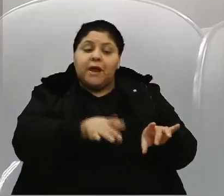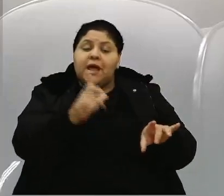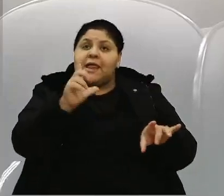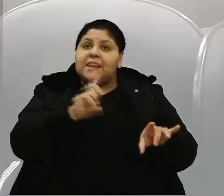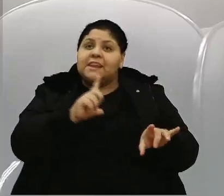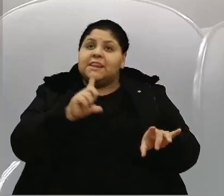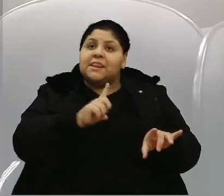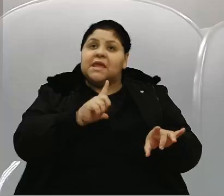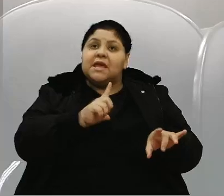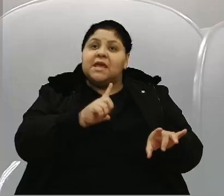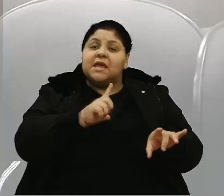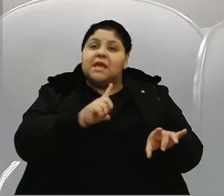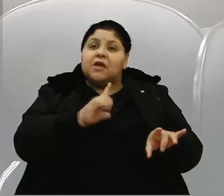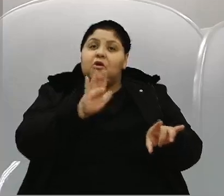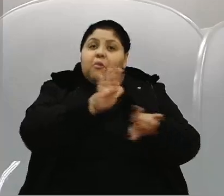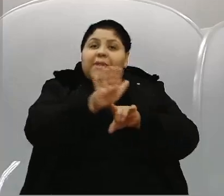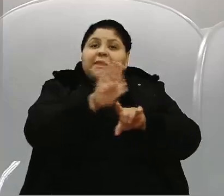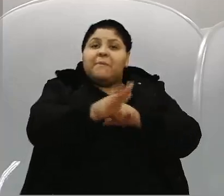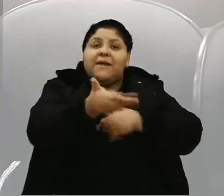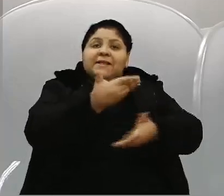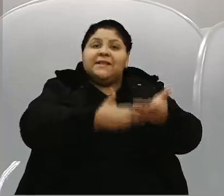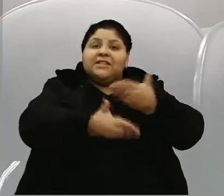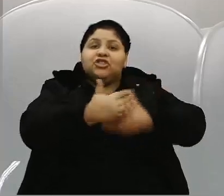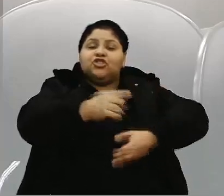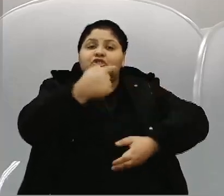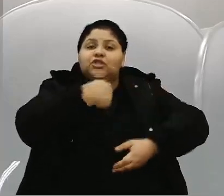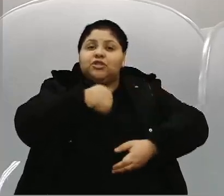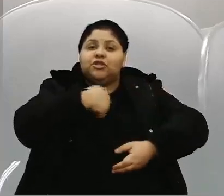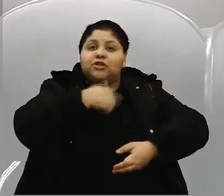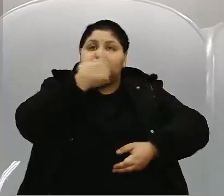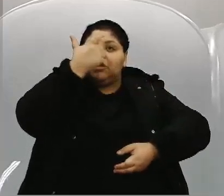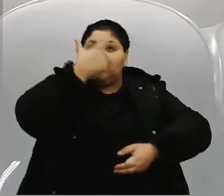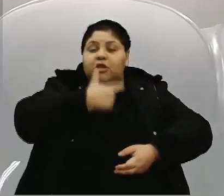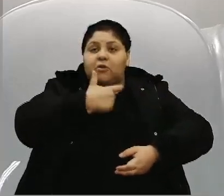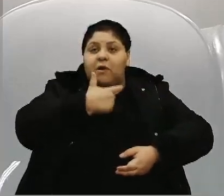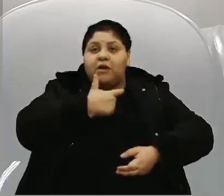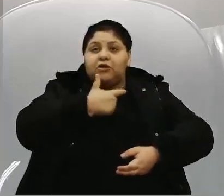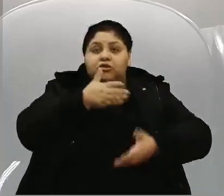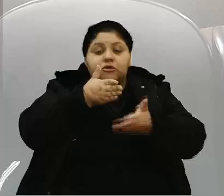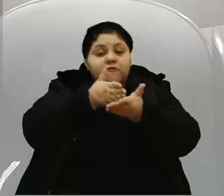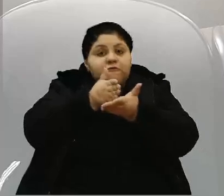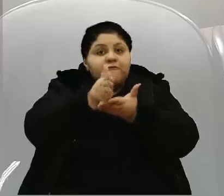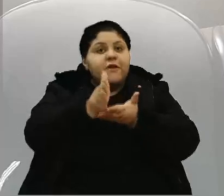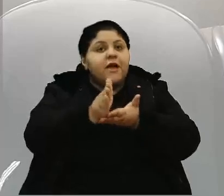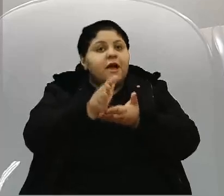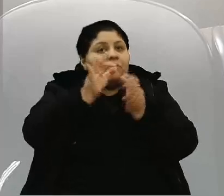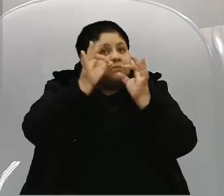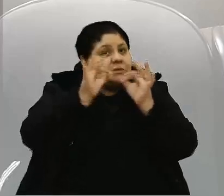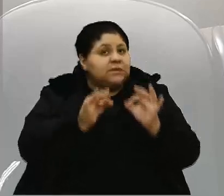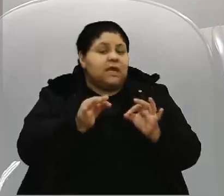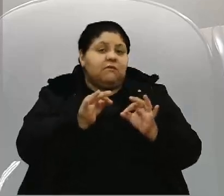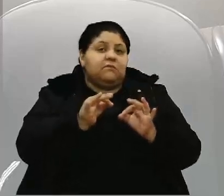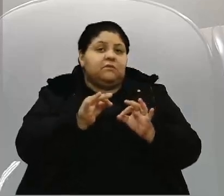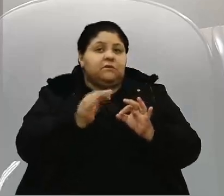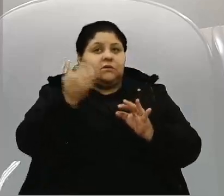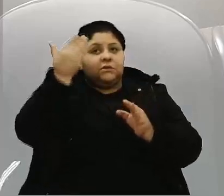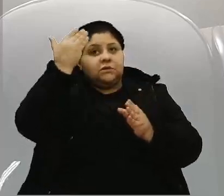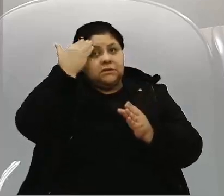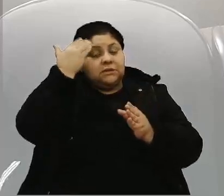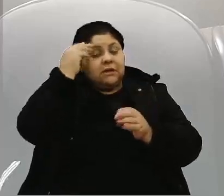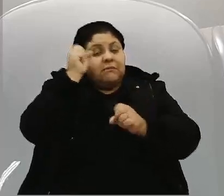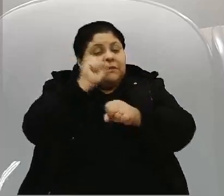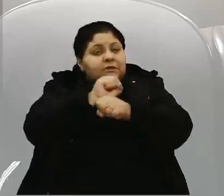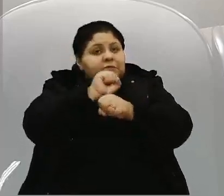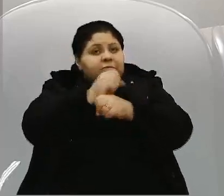alguma coisa lá para o Velocino, que talvez é muito fiel, muito correto, sabe